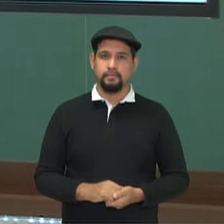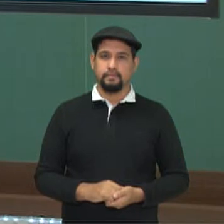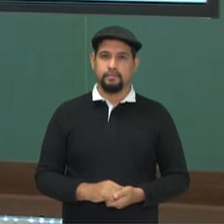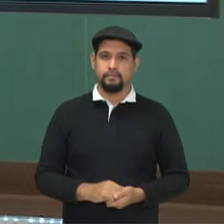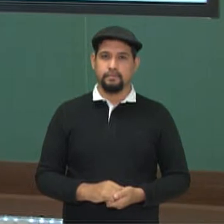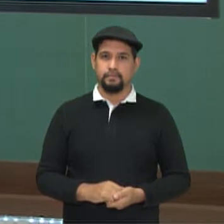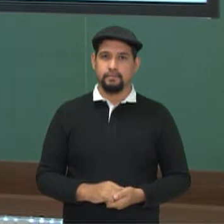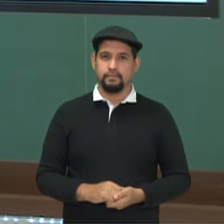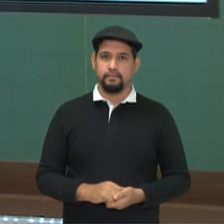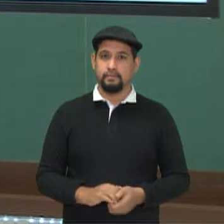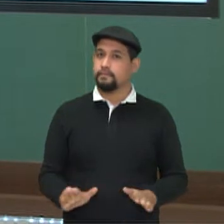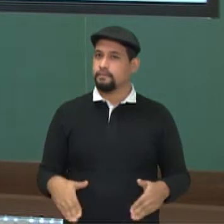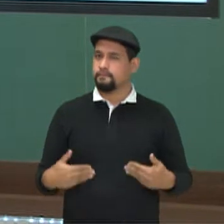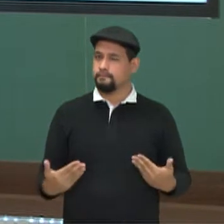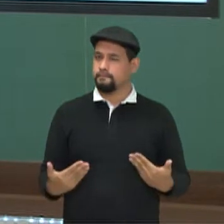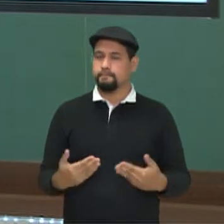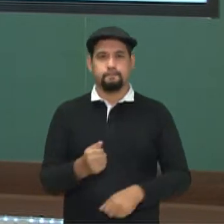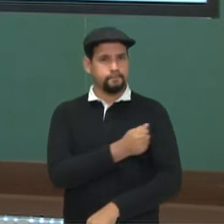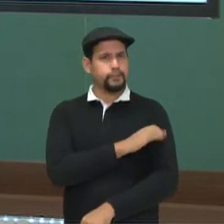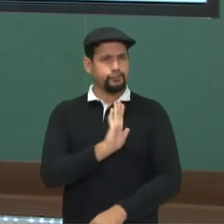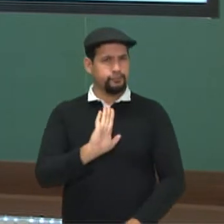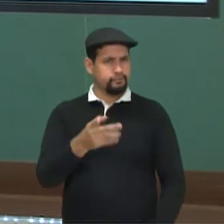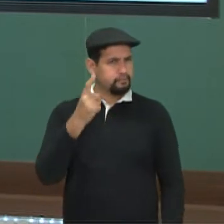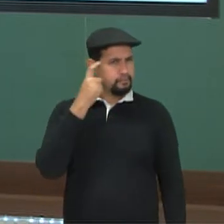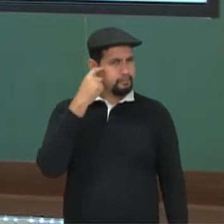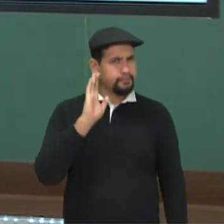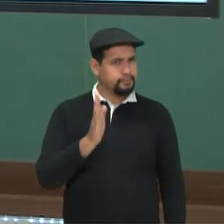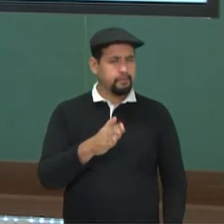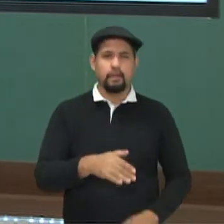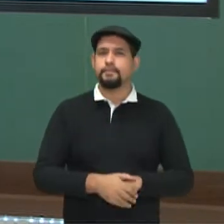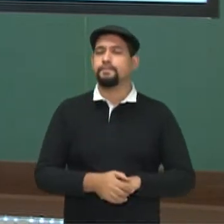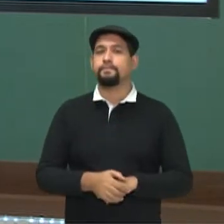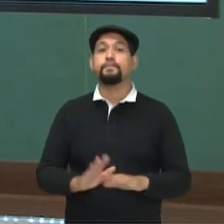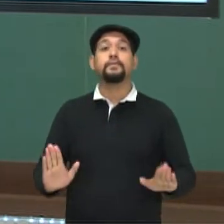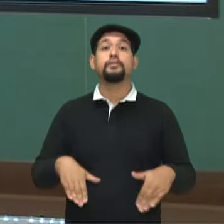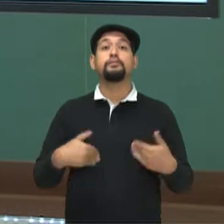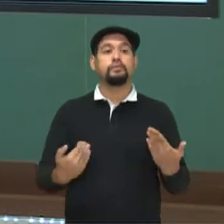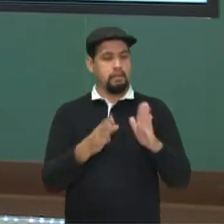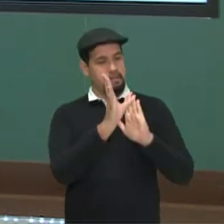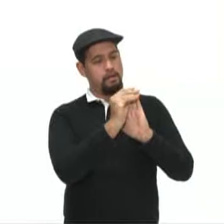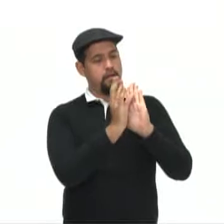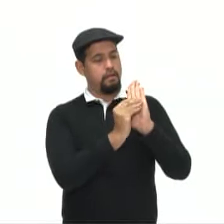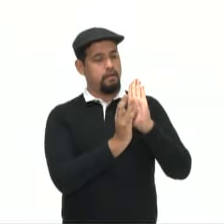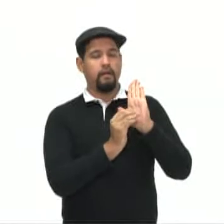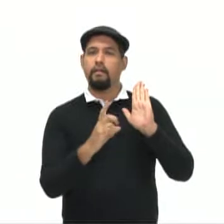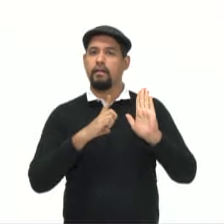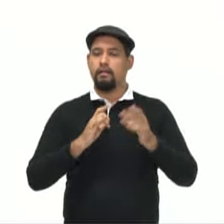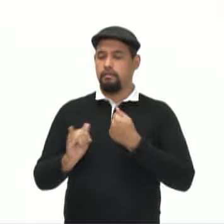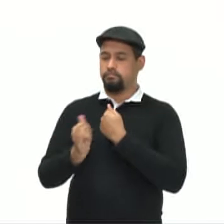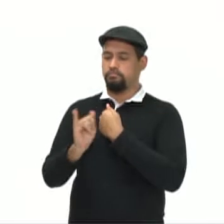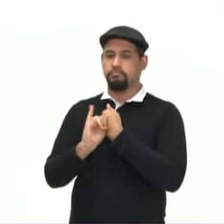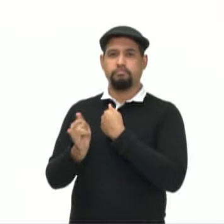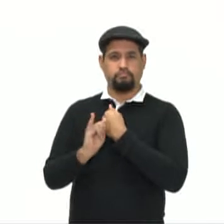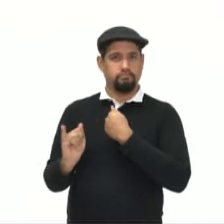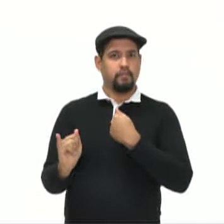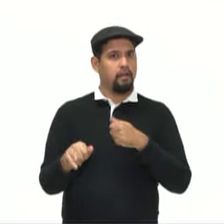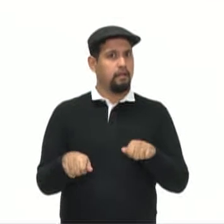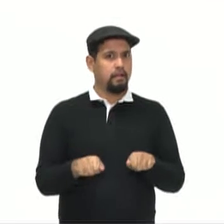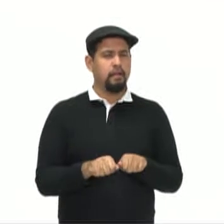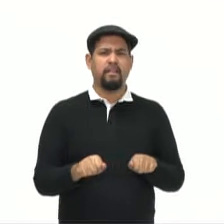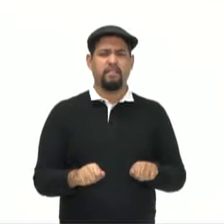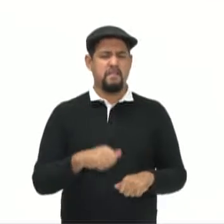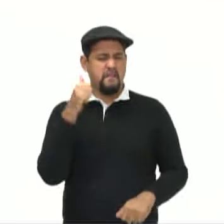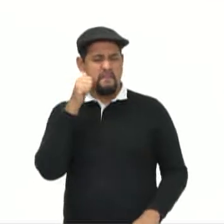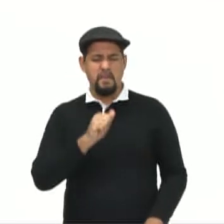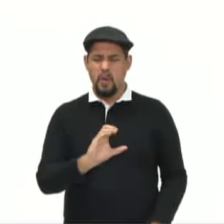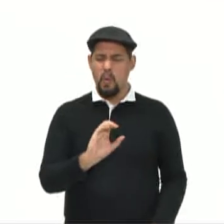Então, estudantes, refletiu? Por que será, né? Qual será o conteúdo dessa crônica, né? Fêmea de Cupim, Nascer